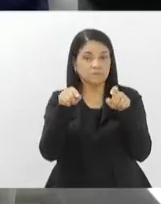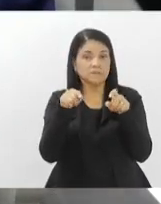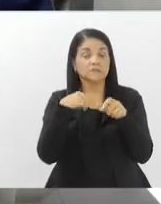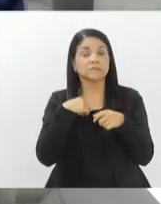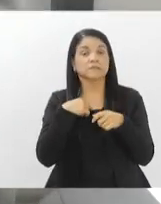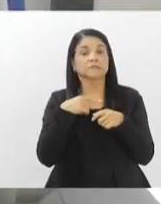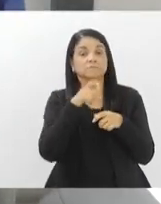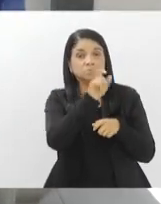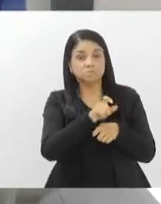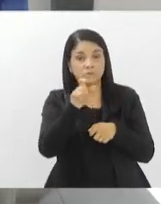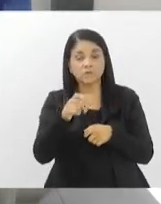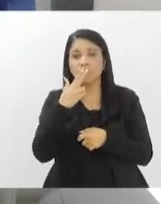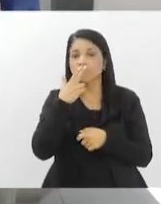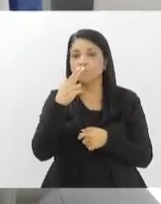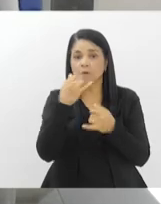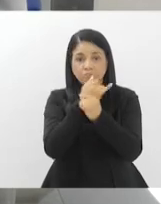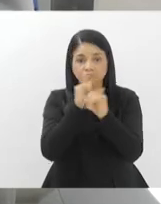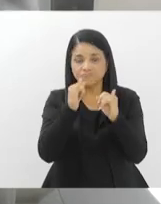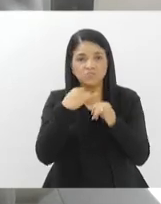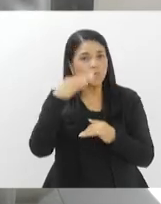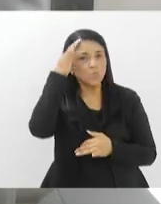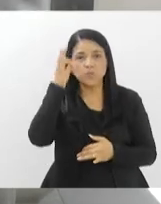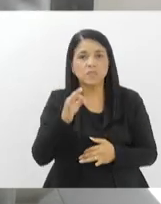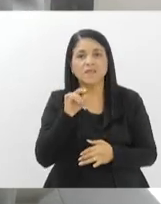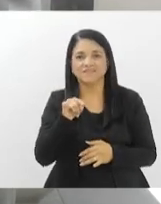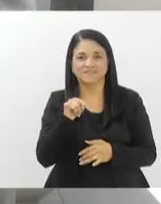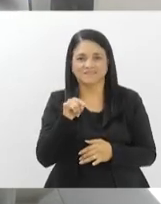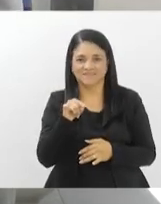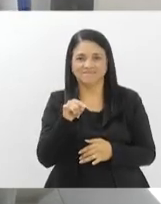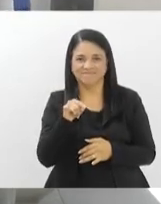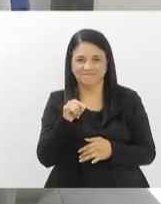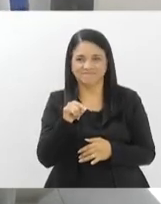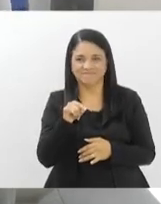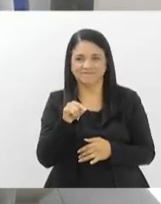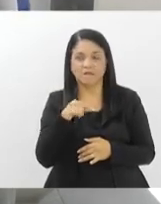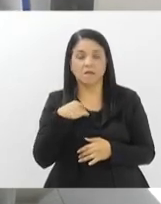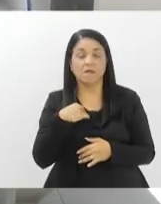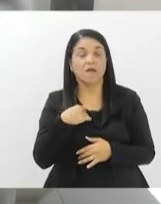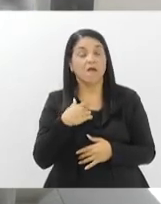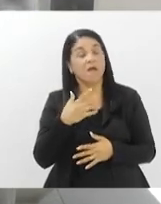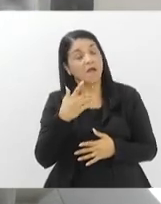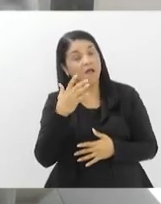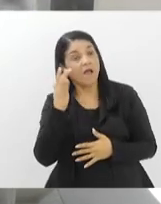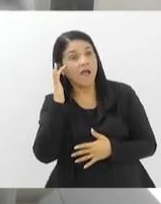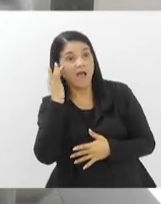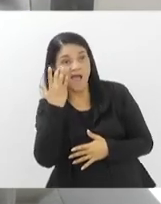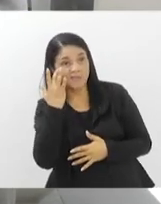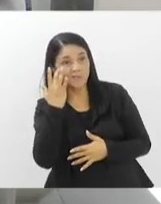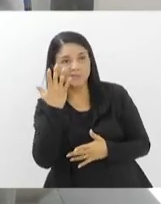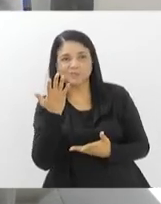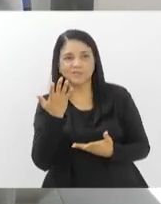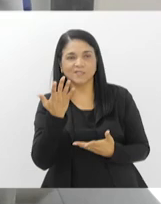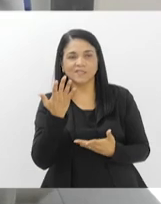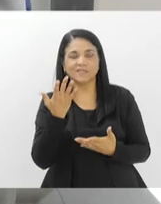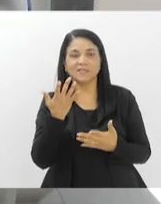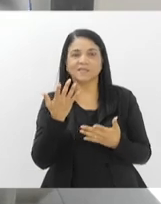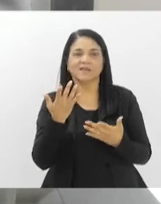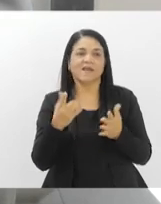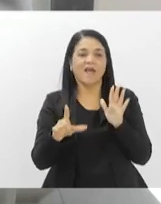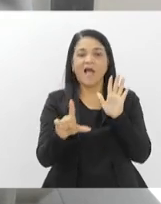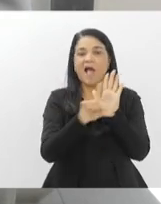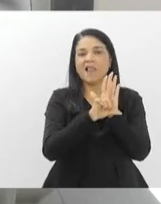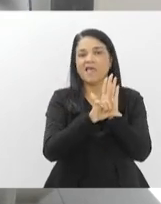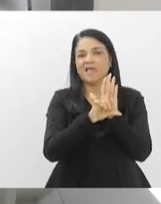cigarro eletrônico não entendem que estão fumando. Então, acham que não estão sujeitos às imposições das leis pelo Brasil